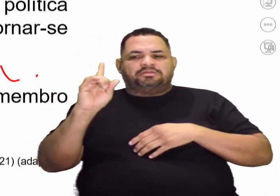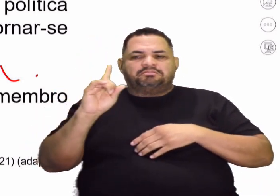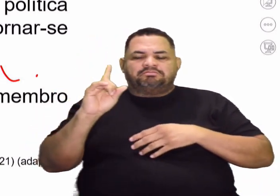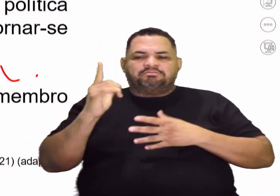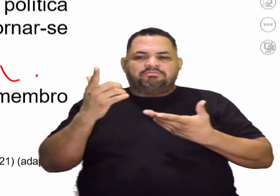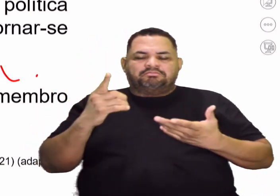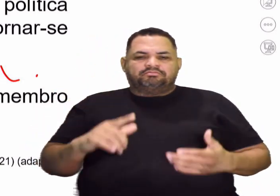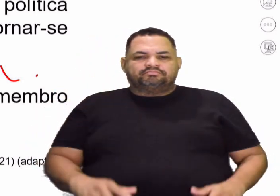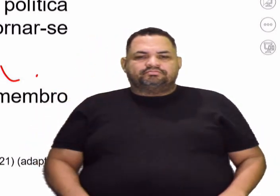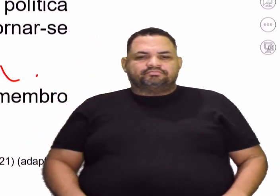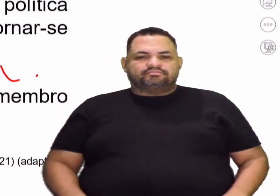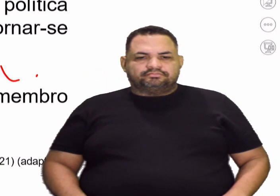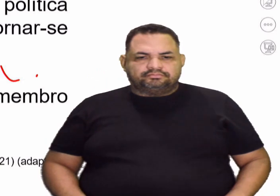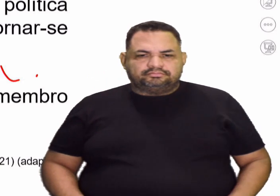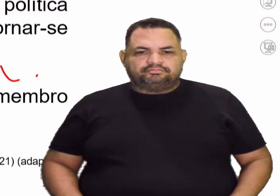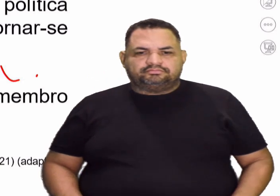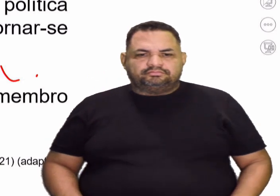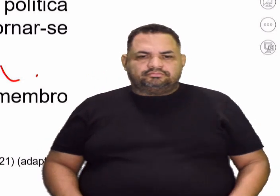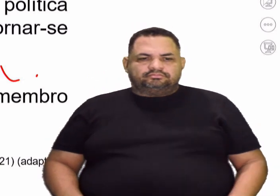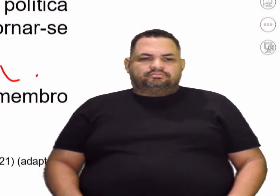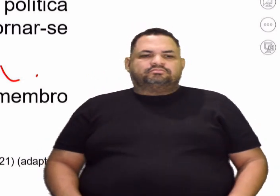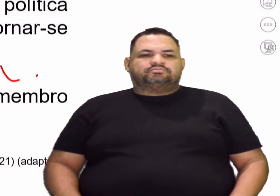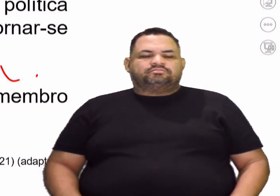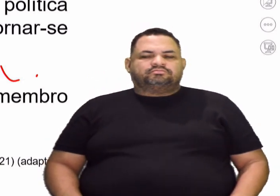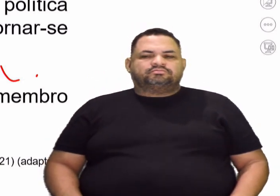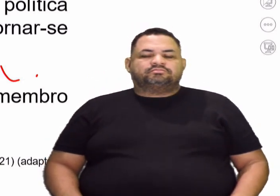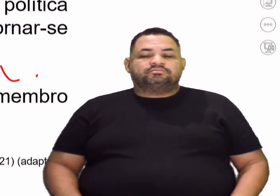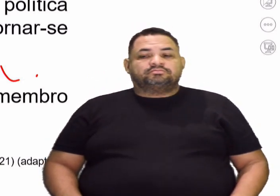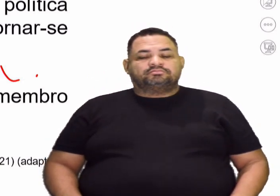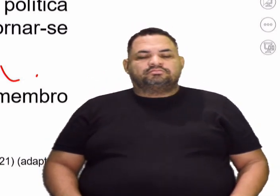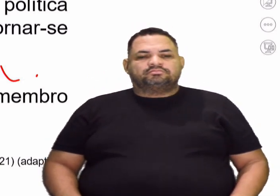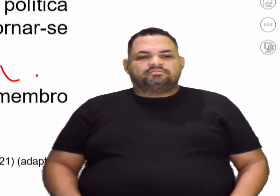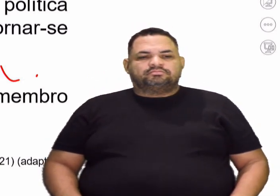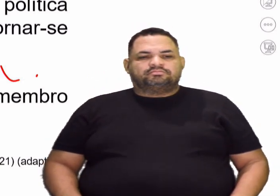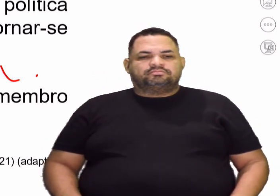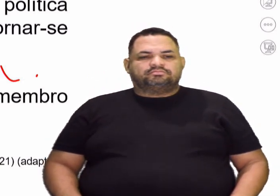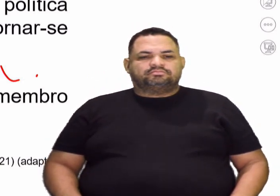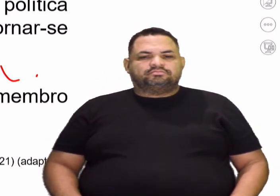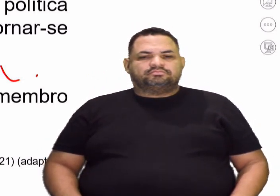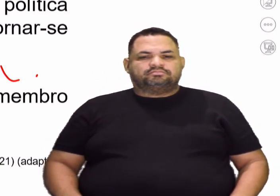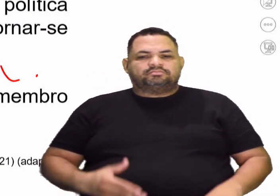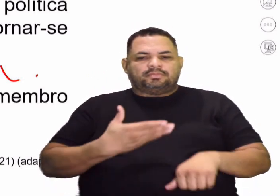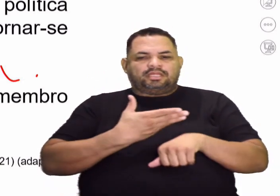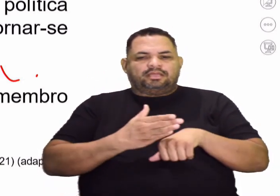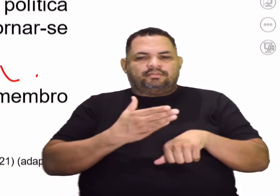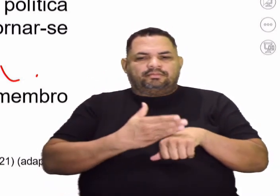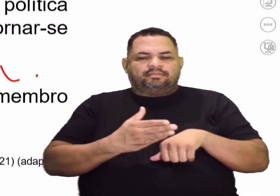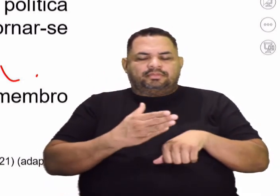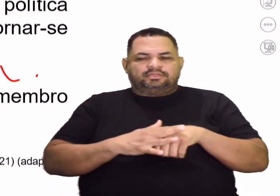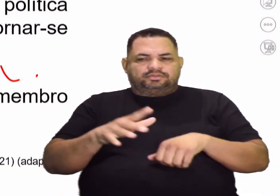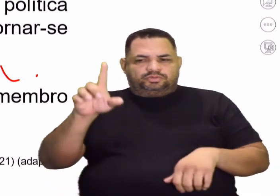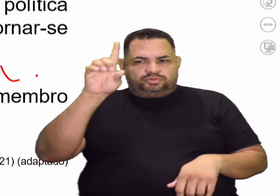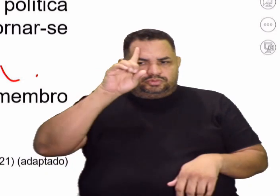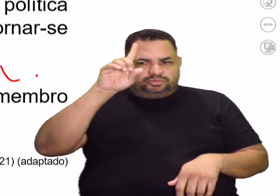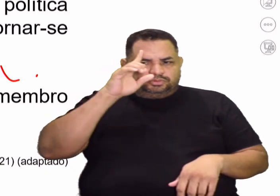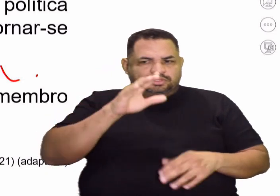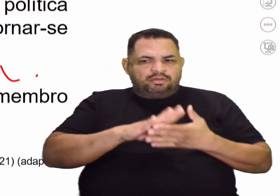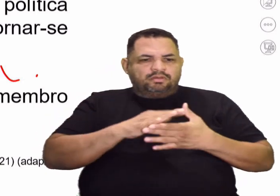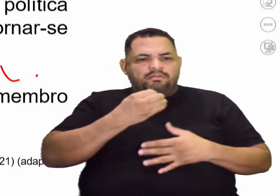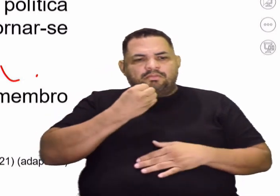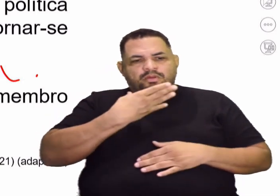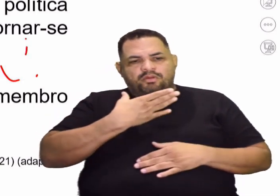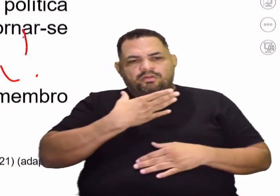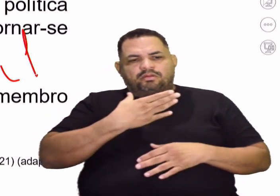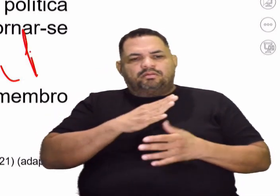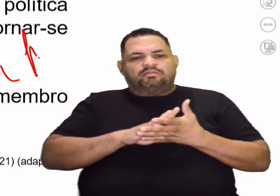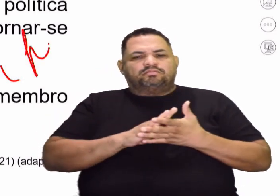já entrou em mim, não. Amanhã eu posso pensar mal, pensar errado, etc. É uma prática virtuosa que é do dia a dia. Com isso,